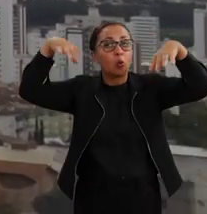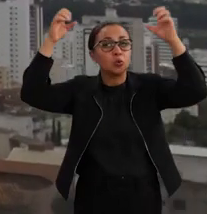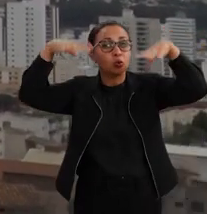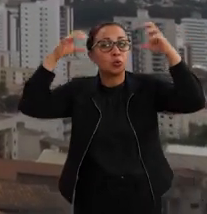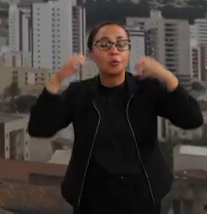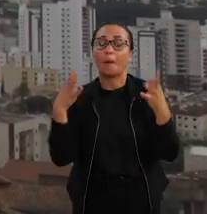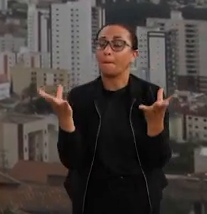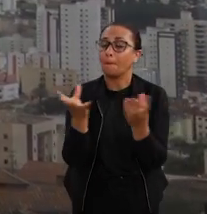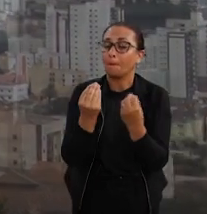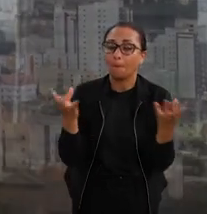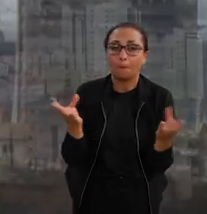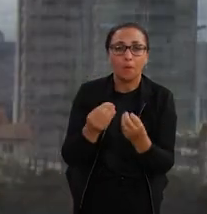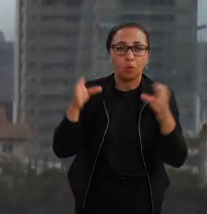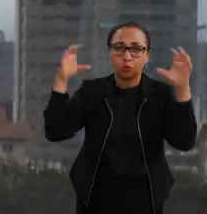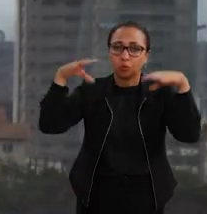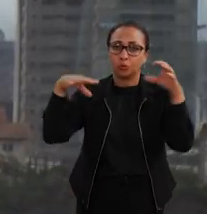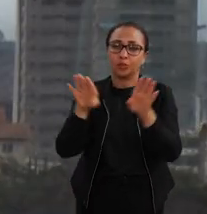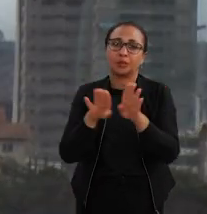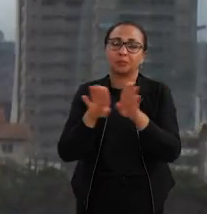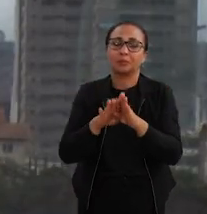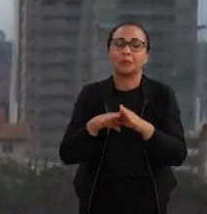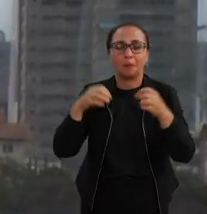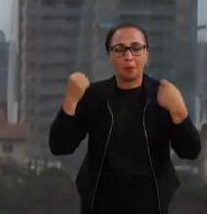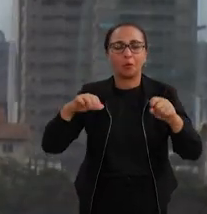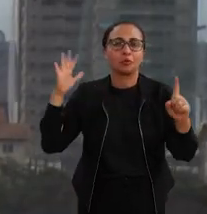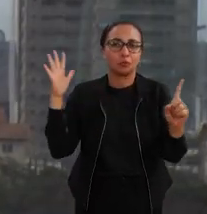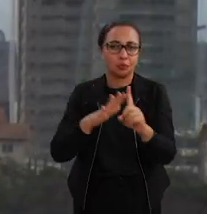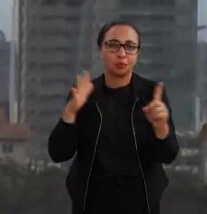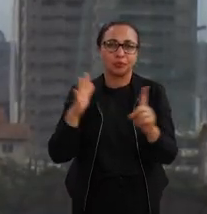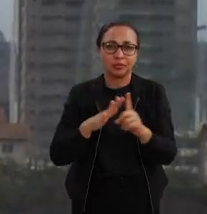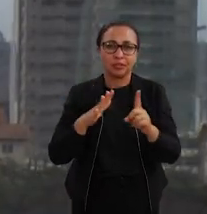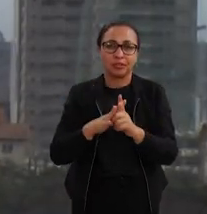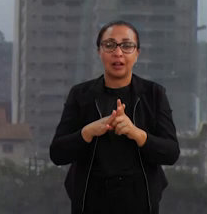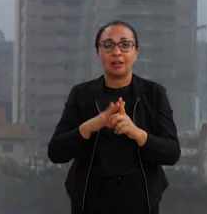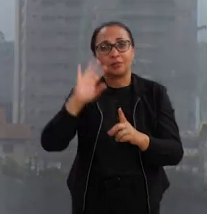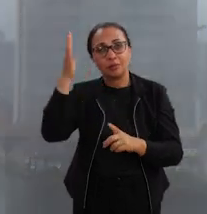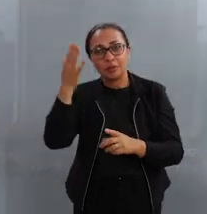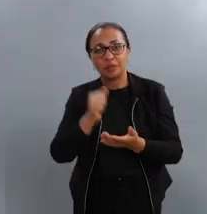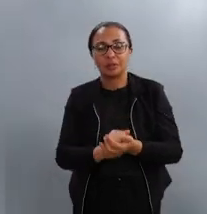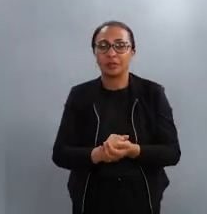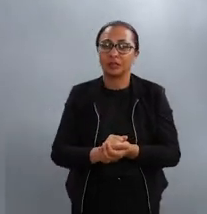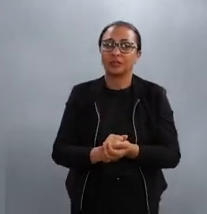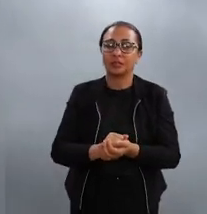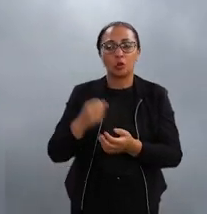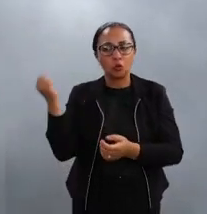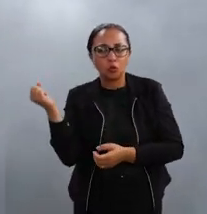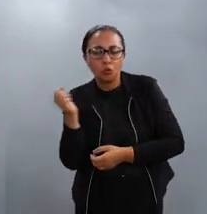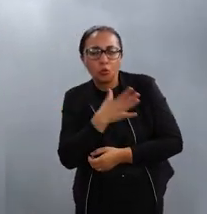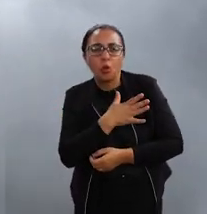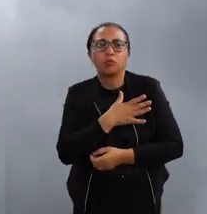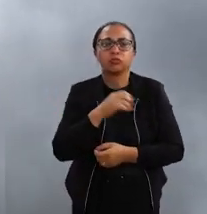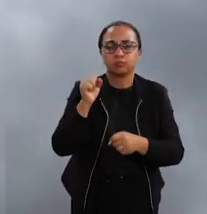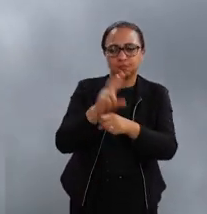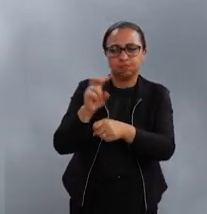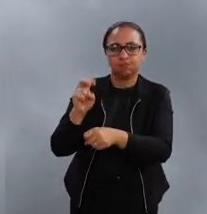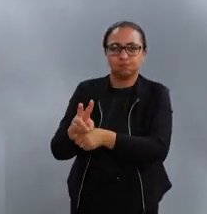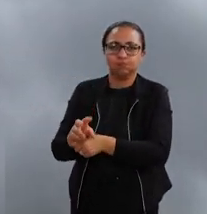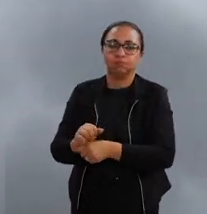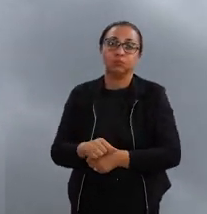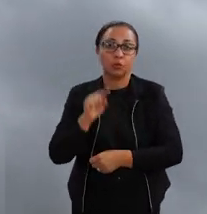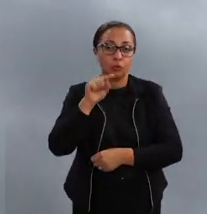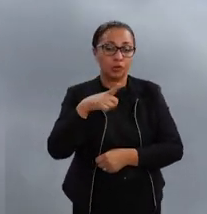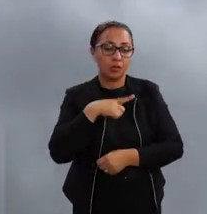chuva, Então o clima também pode influenciar nesses fatores de surgimento de novos